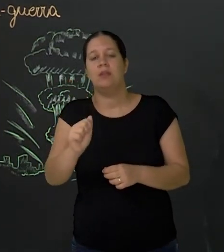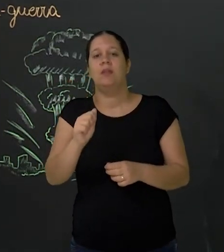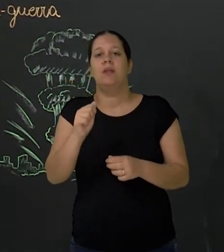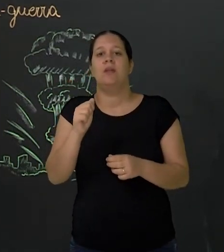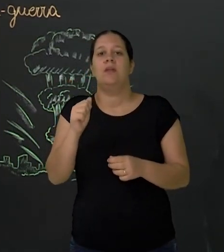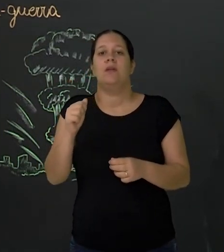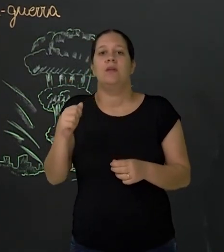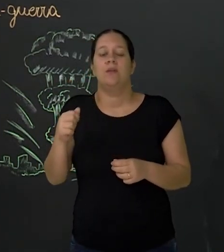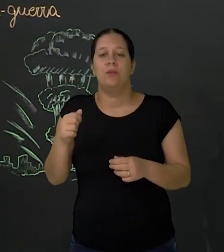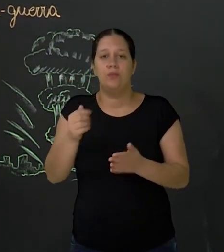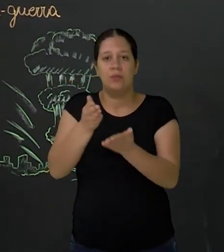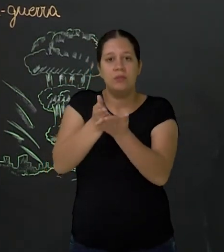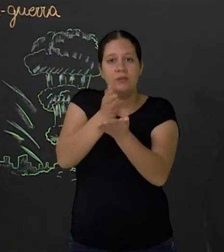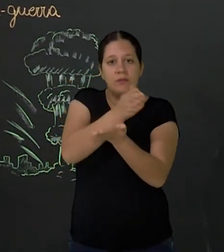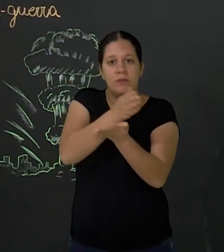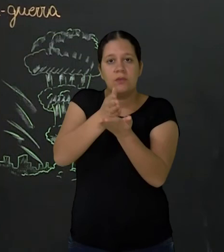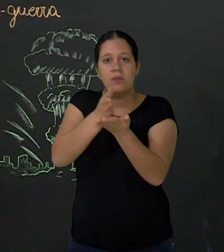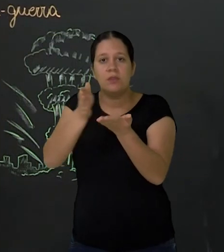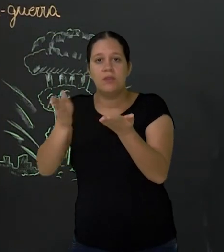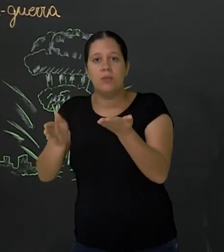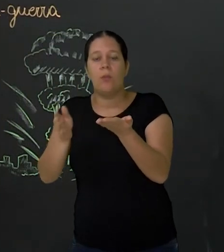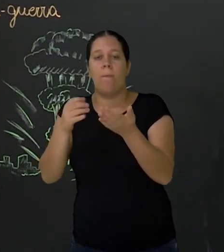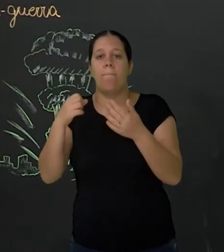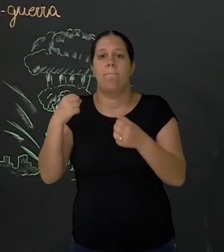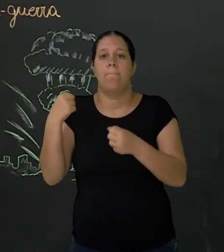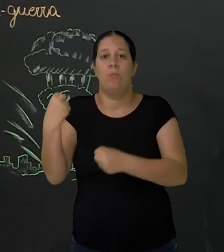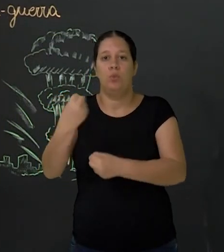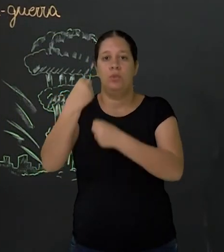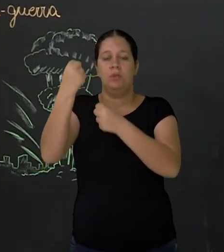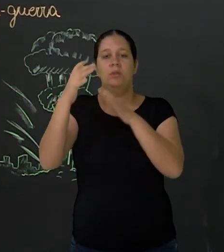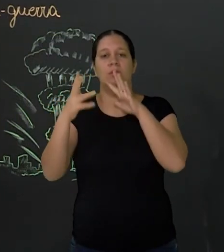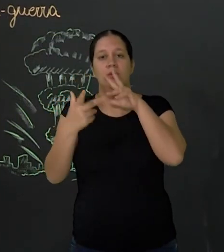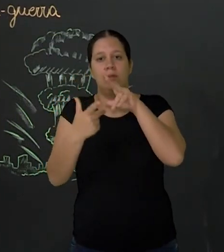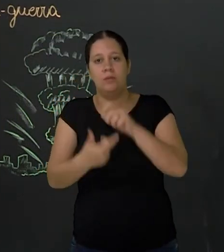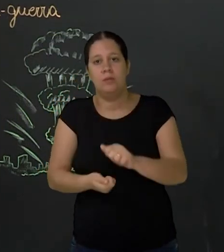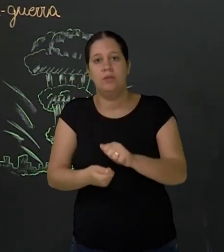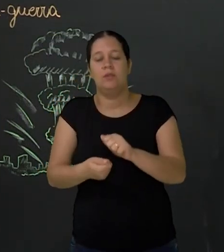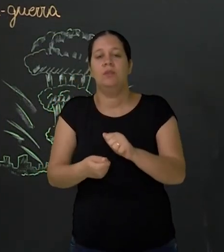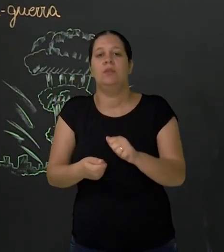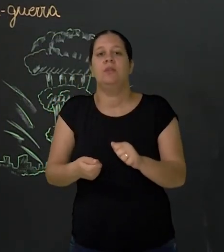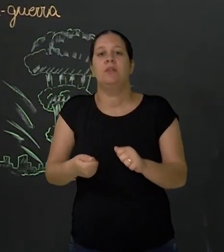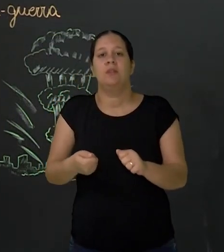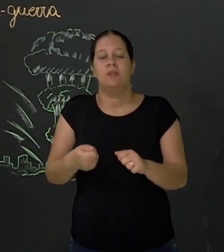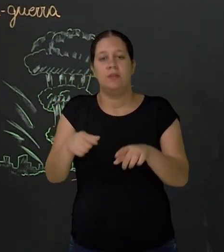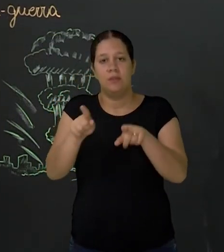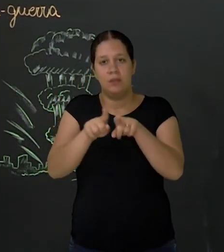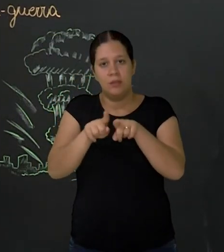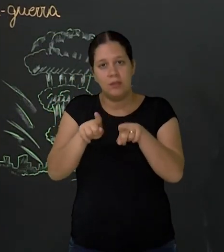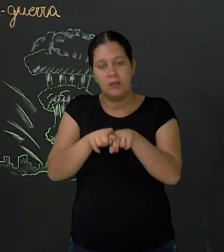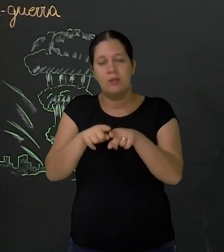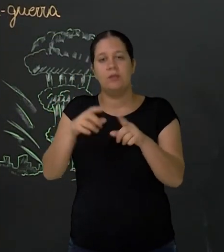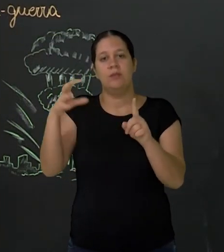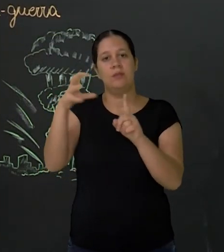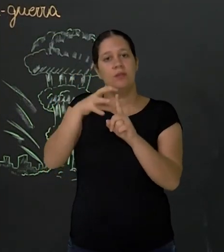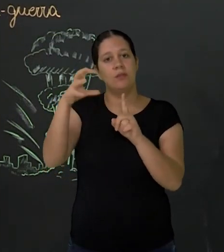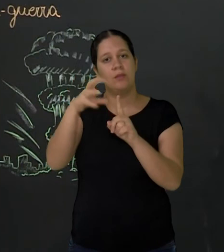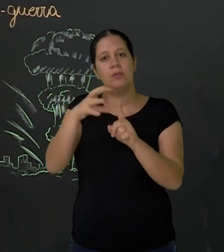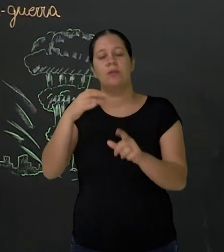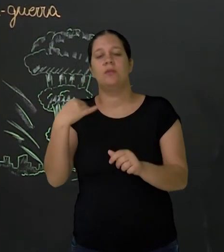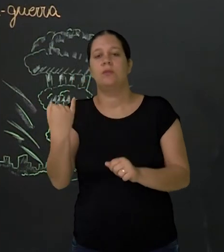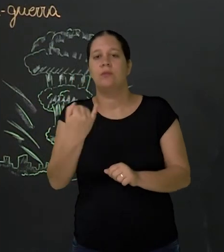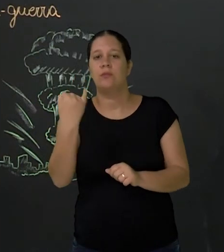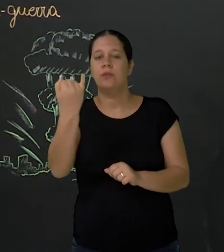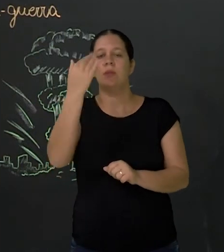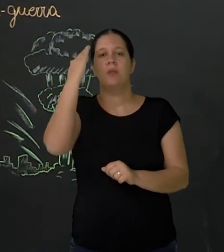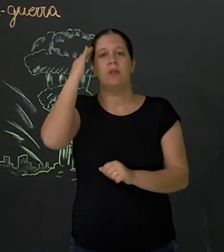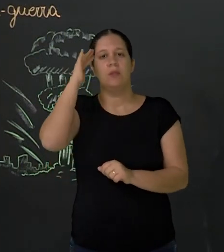realidade, dividem o poder do mundo nesse pós-guerra, fazendo as conferências e dividindo as áreas de influência, o que é